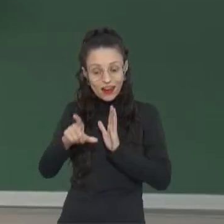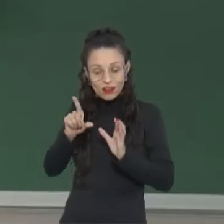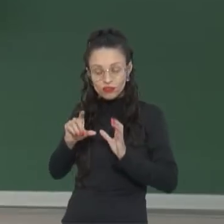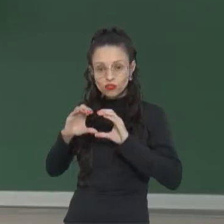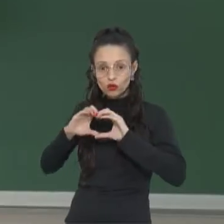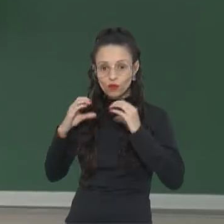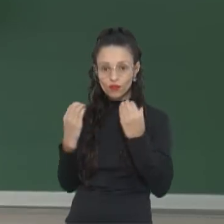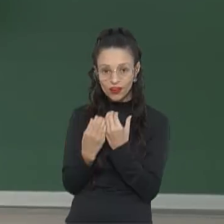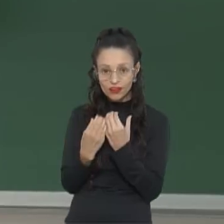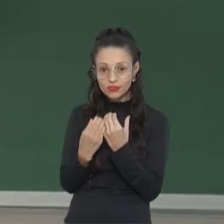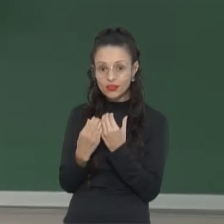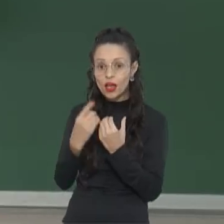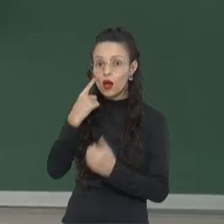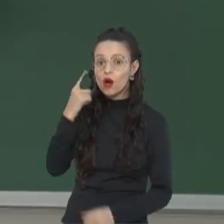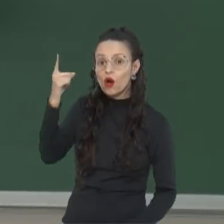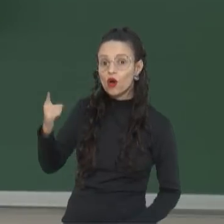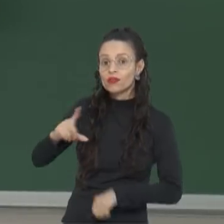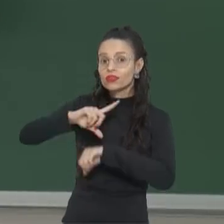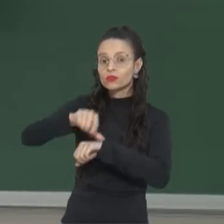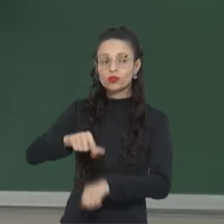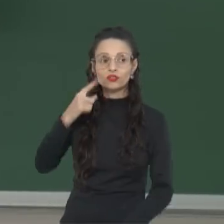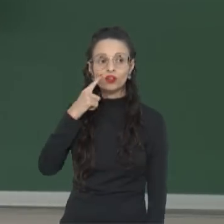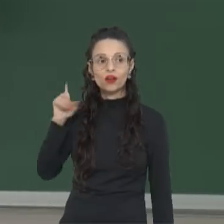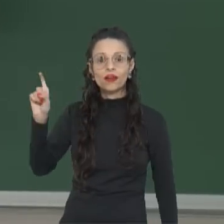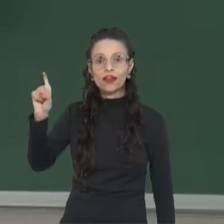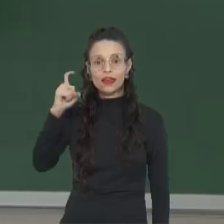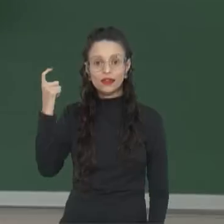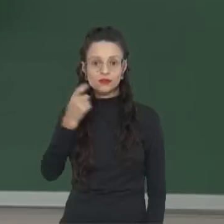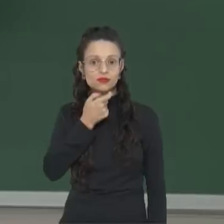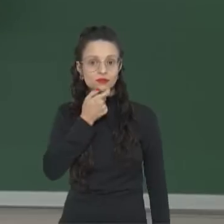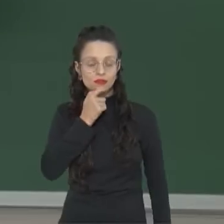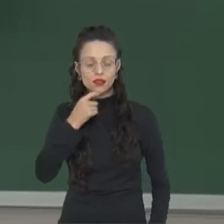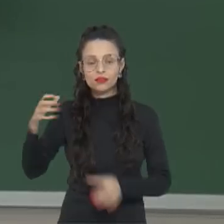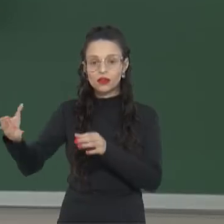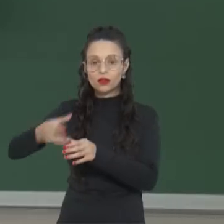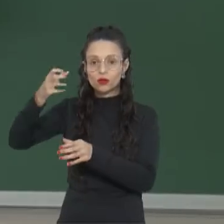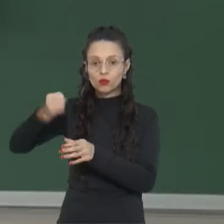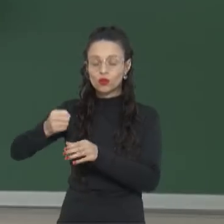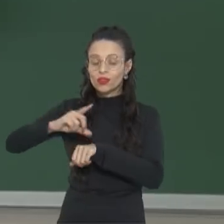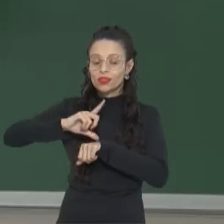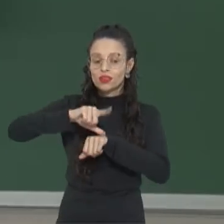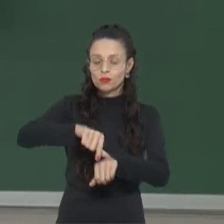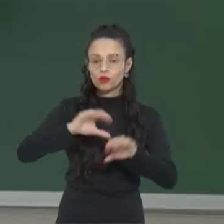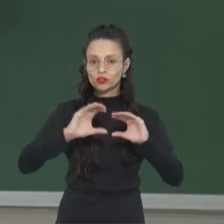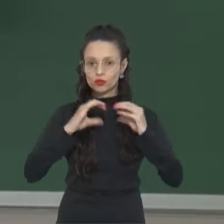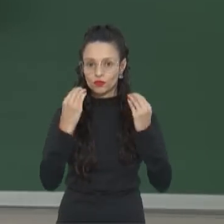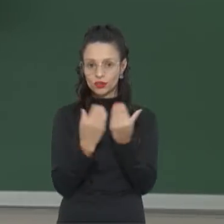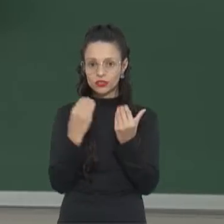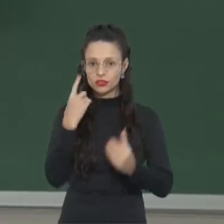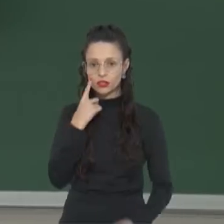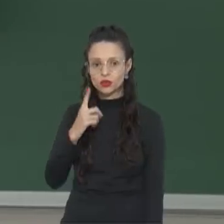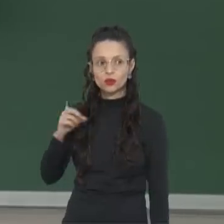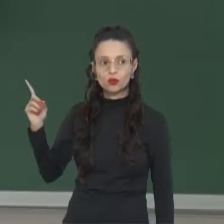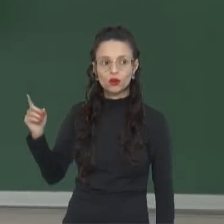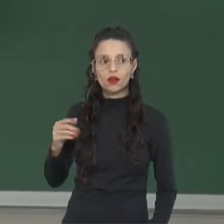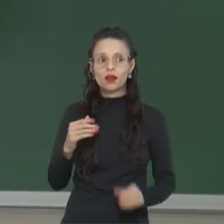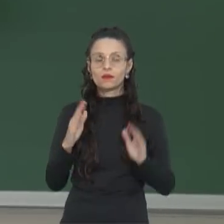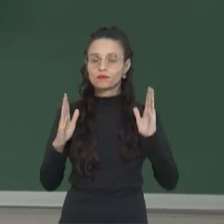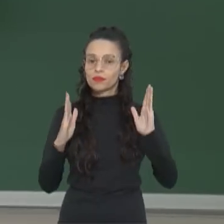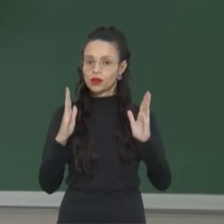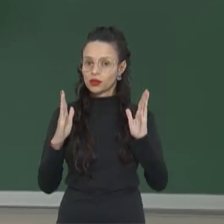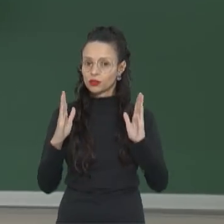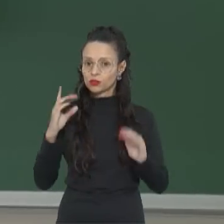O resto, repare, ex-colônias da Inglaterra, todas após Conferência de Bandung. Ainda na década de